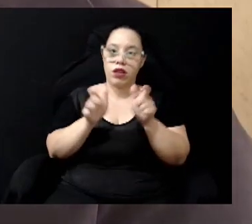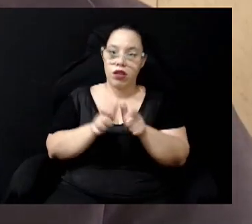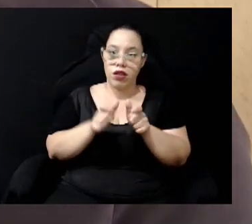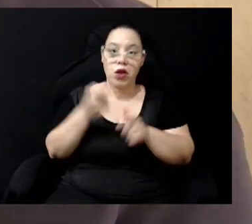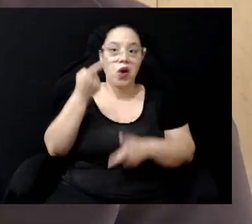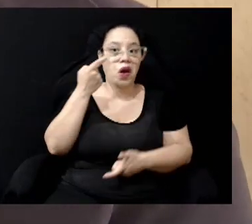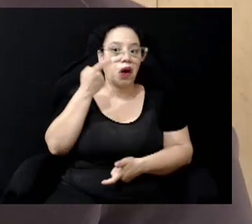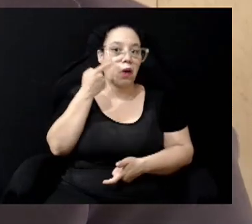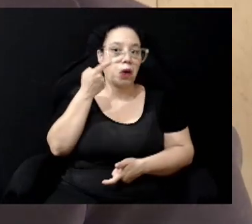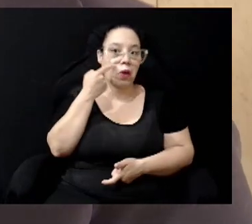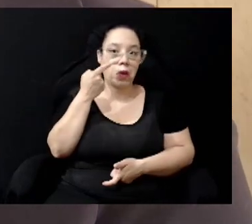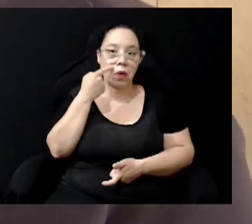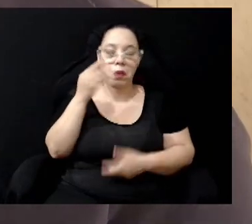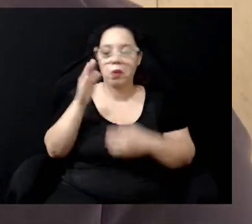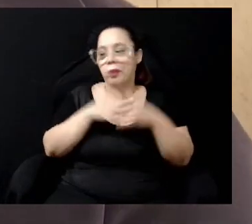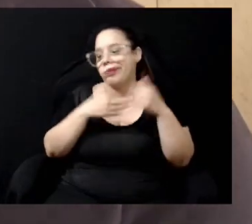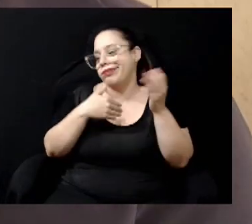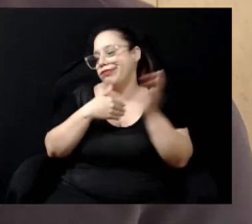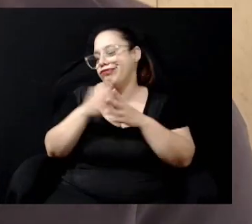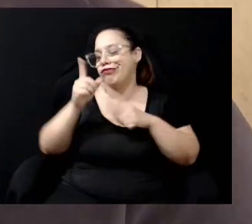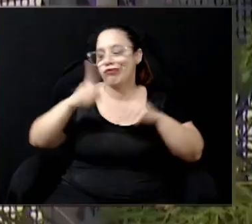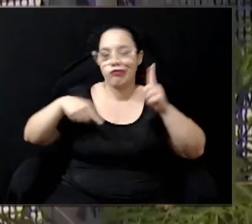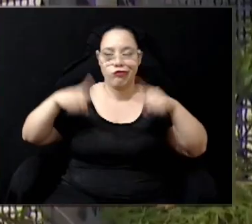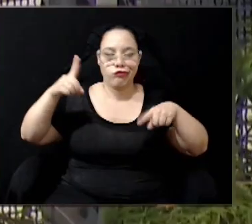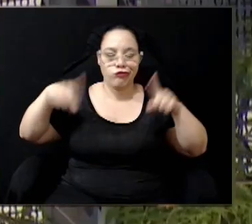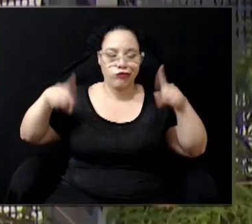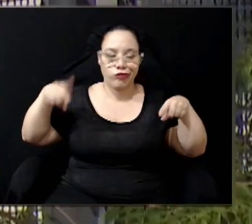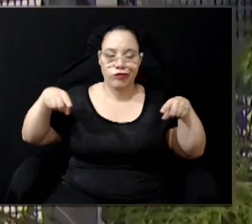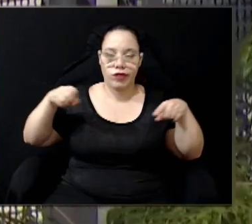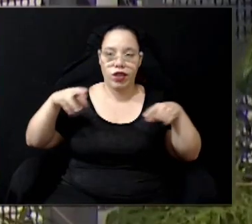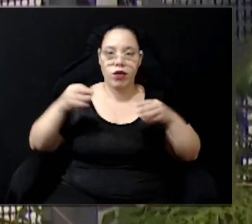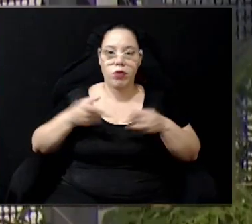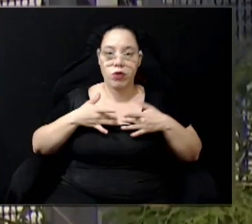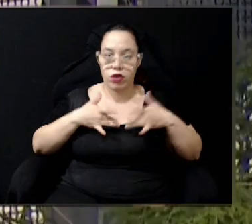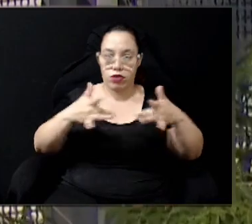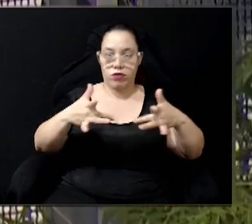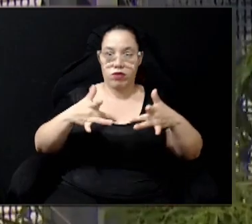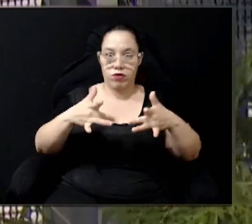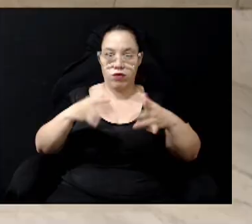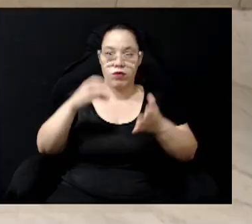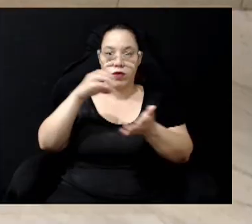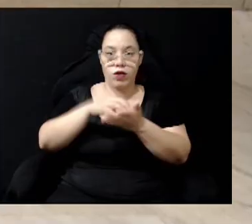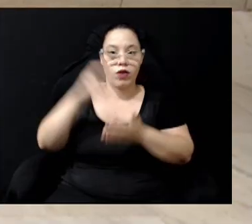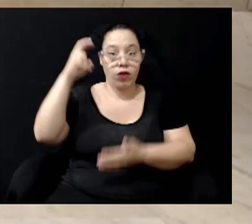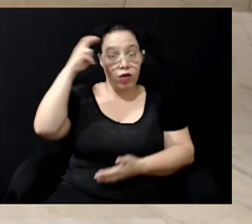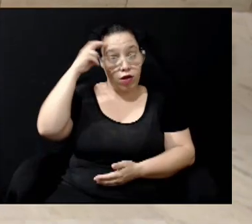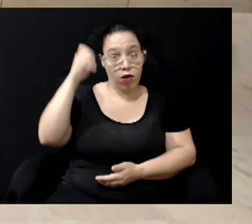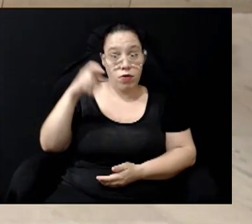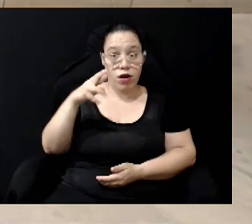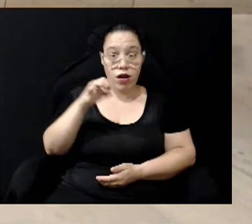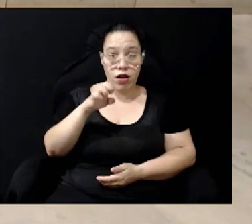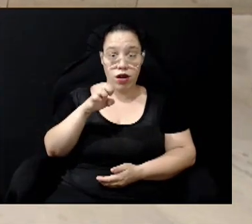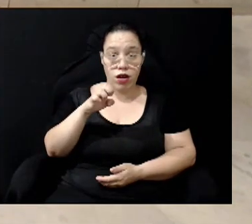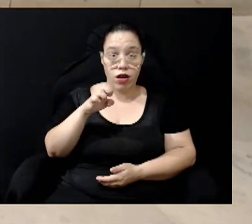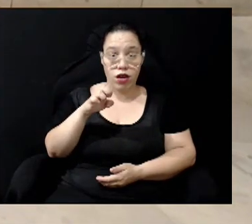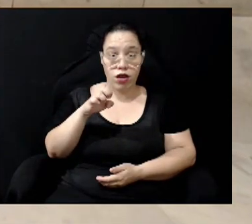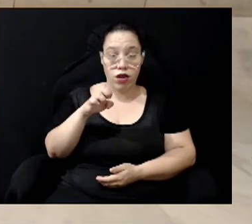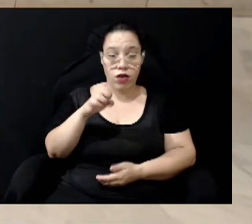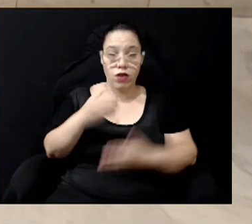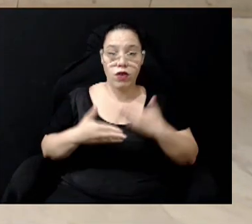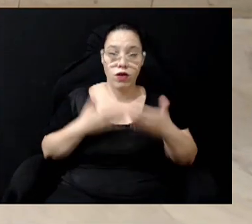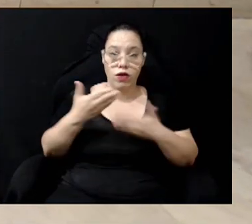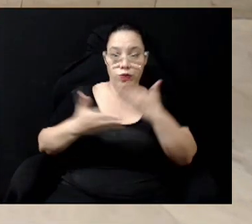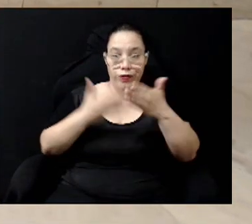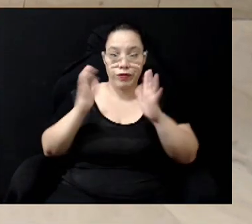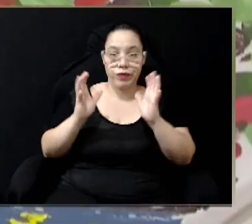tem diversos tipos de tampas que podem ser doadas. O Centro Cultural Luiz Braille, a entidade beneficiada pela campanha, é o